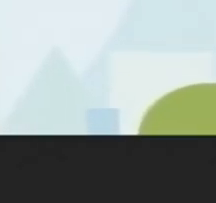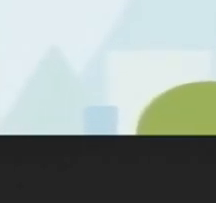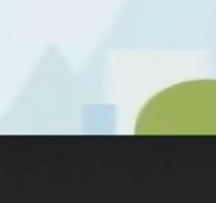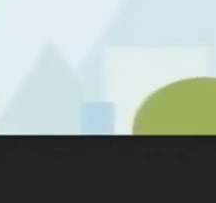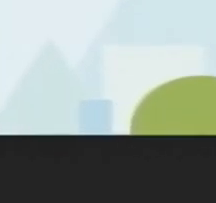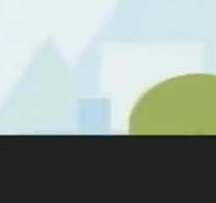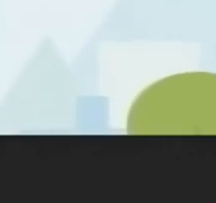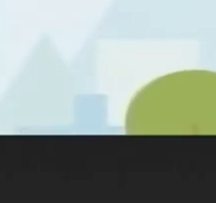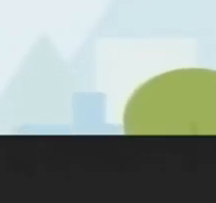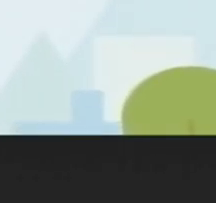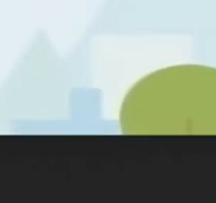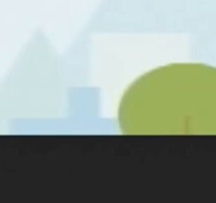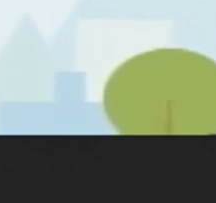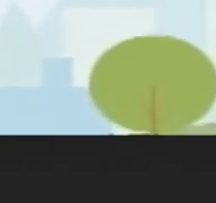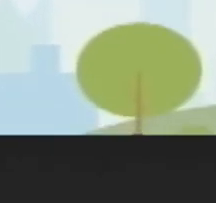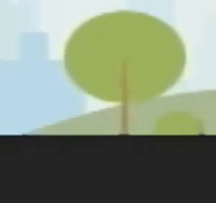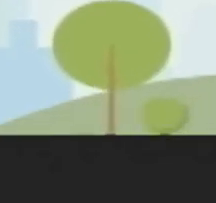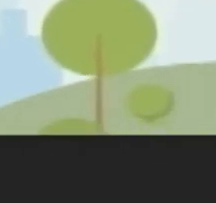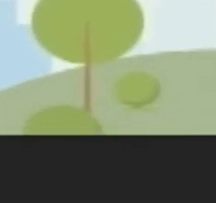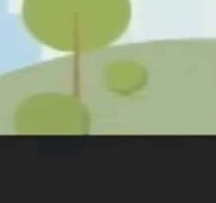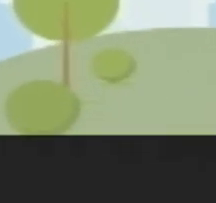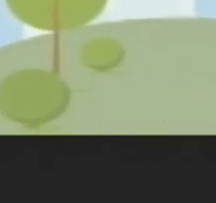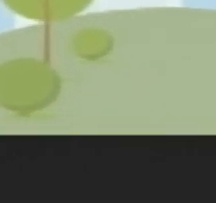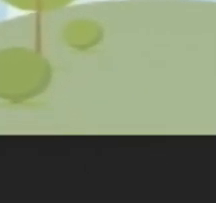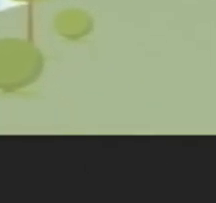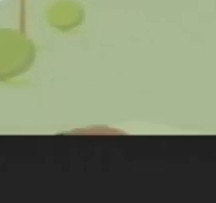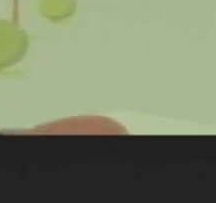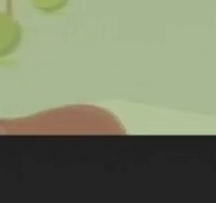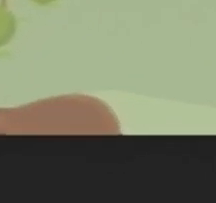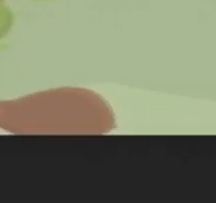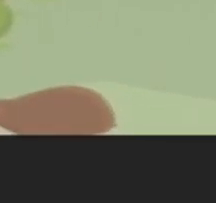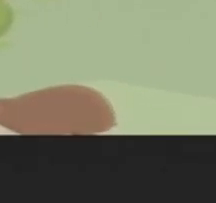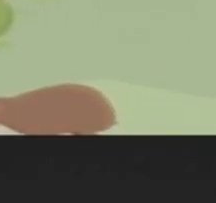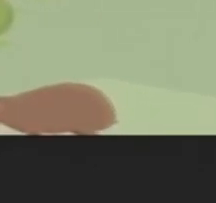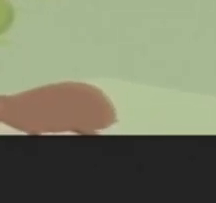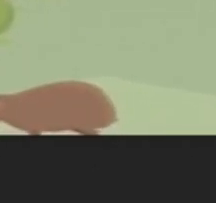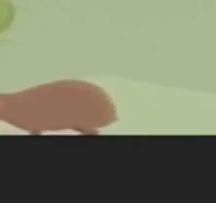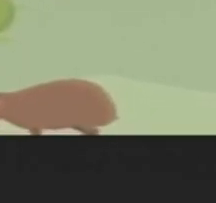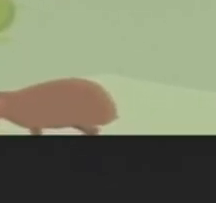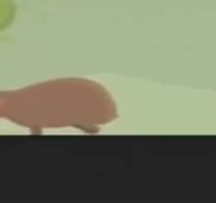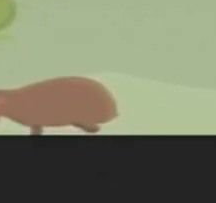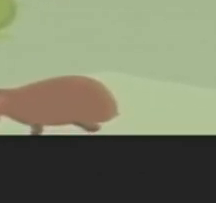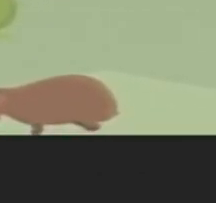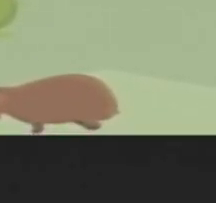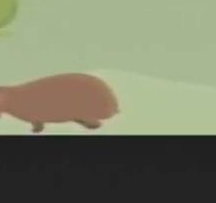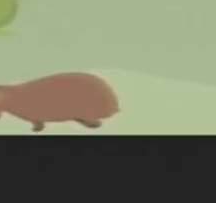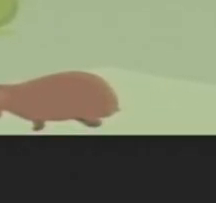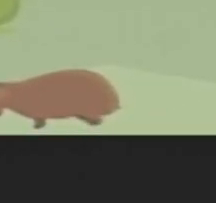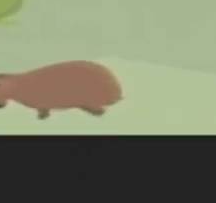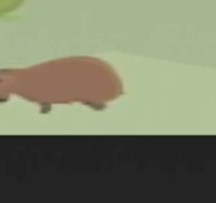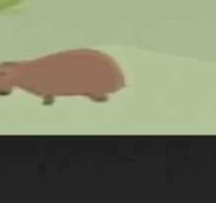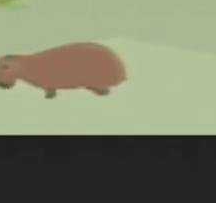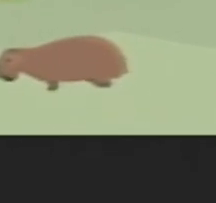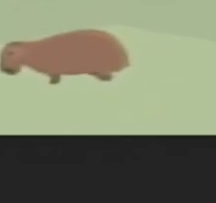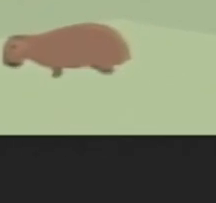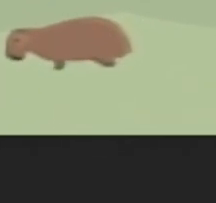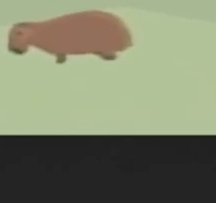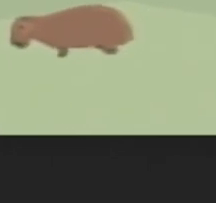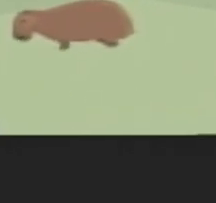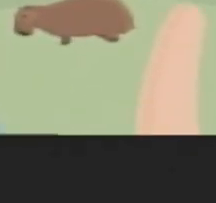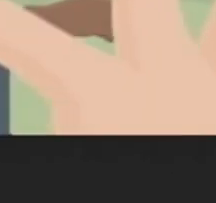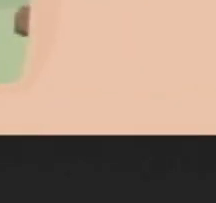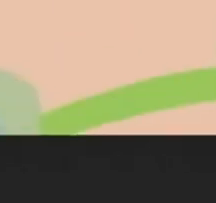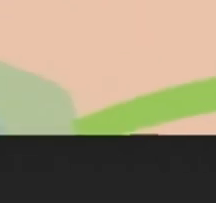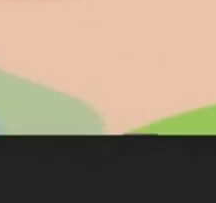e mortes desses animais e também proteger as pessoas que transitam nos veículos você pode